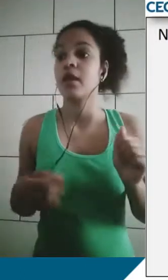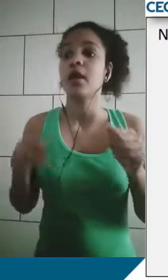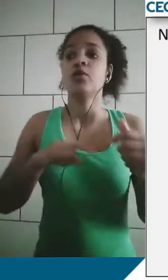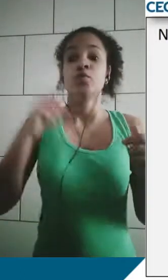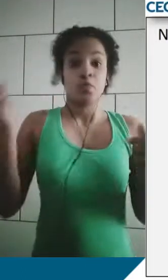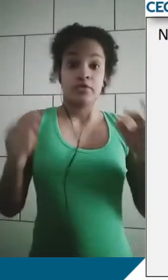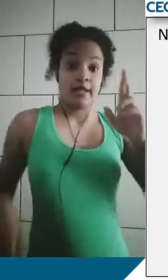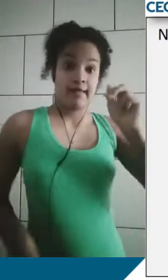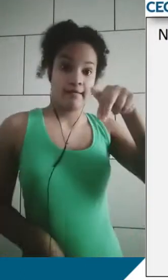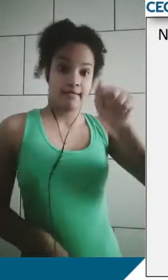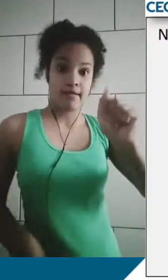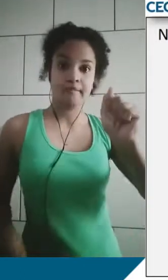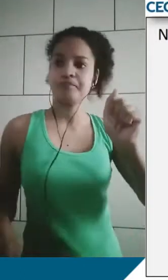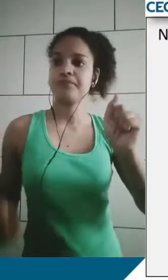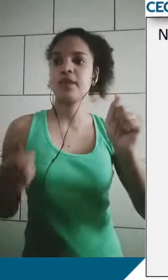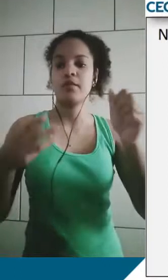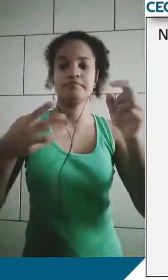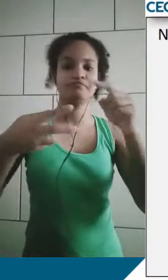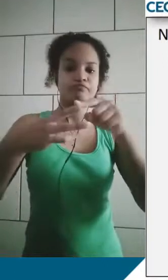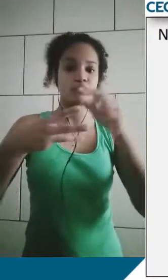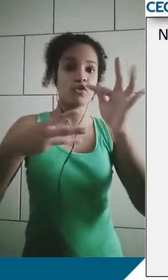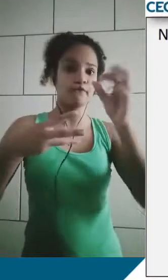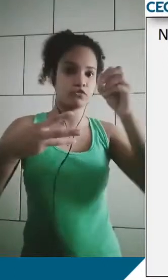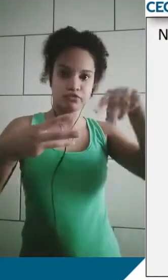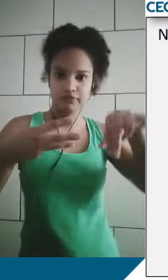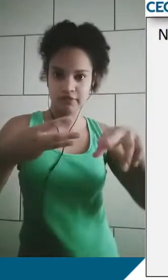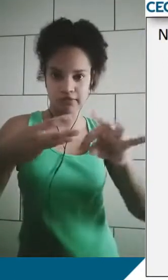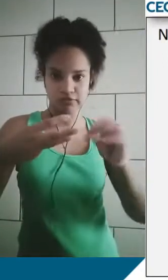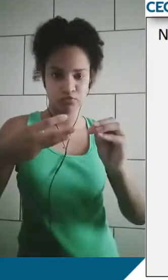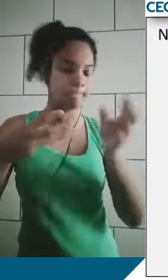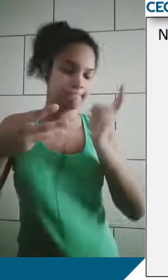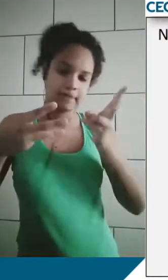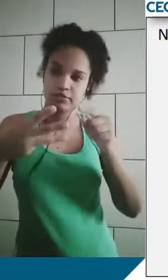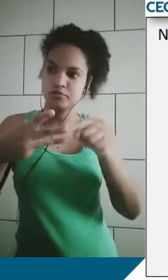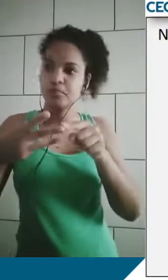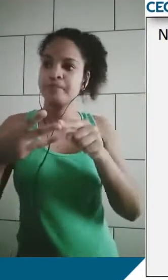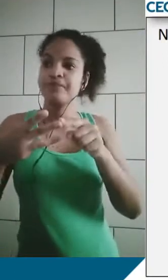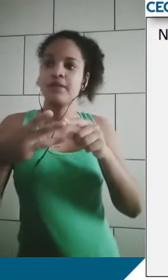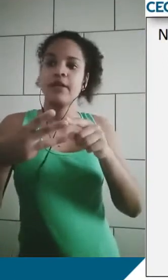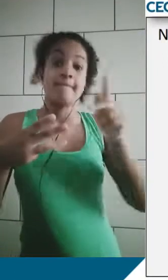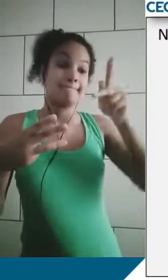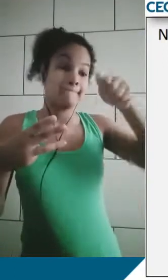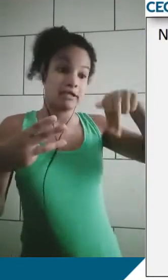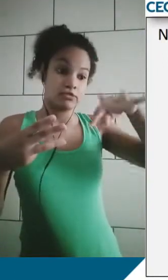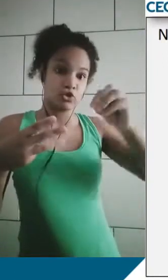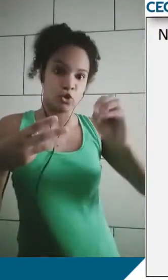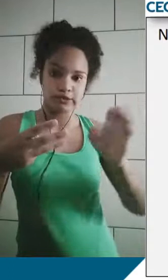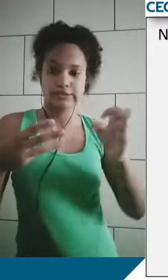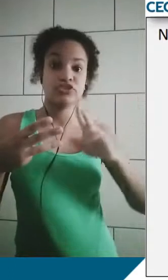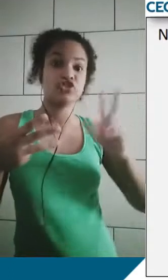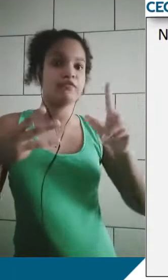fosfato é o mesmo. A pentose, que o açúcar de 5 carbonos, no RNA é a ribose, que tem um átomo de